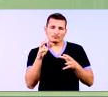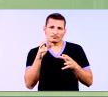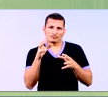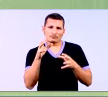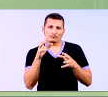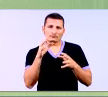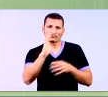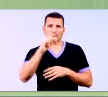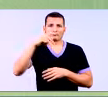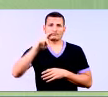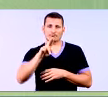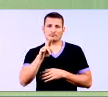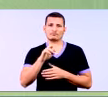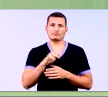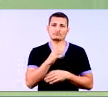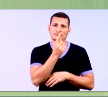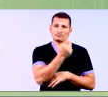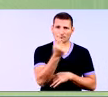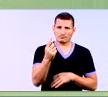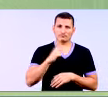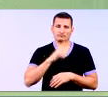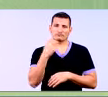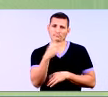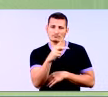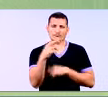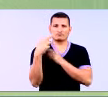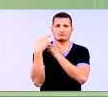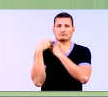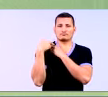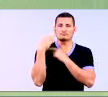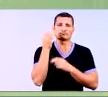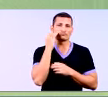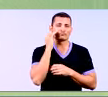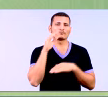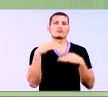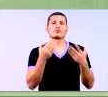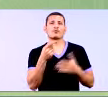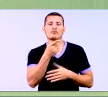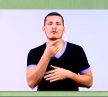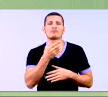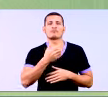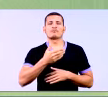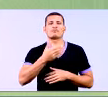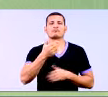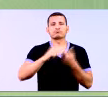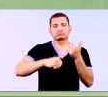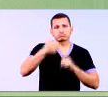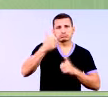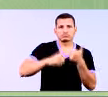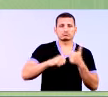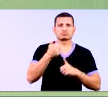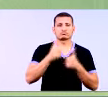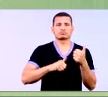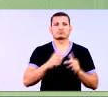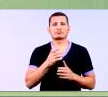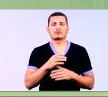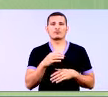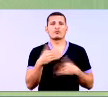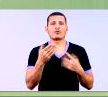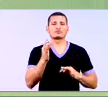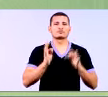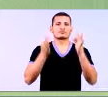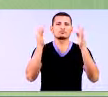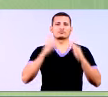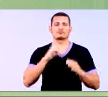internamente. Okay? Cada um tem sua função, a gente vai ver qual é o ponto fraco dessa arquitetura aqui e como é que a tecnologia está